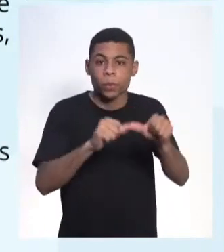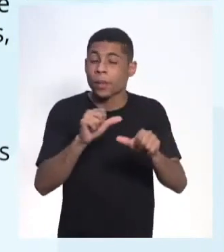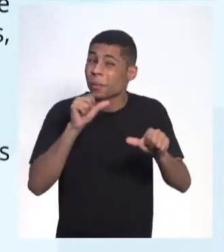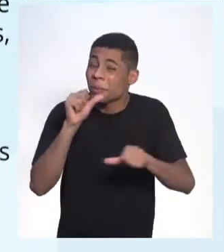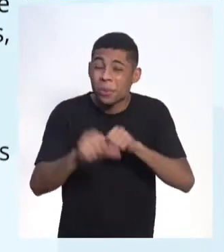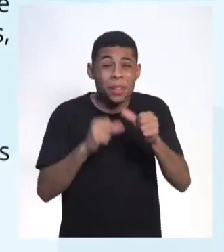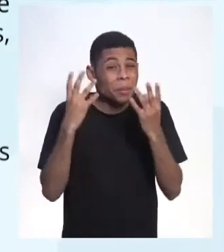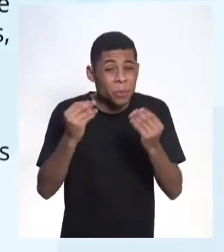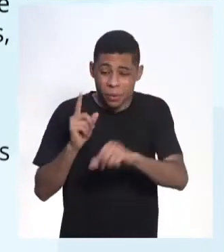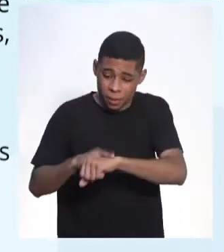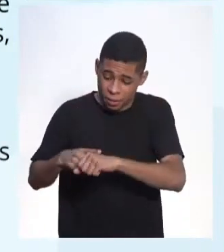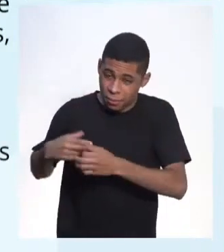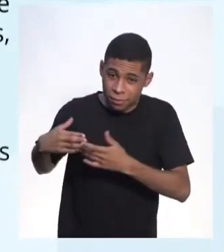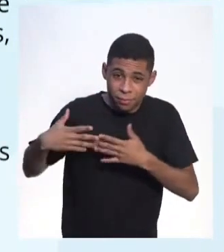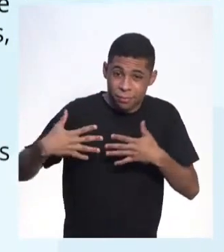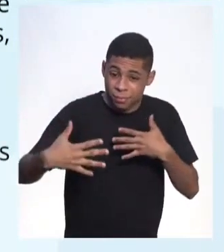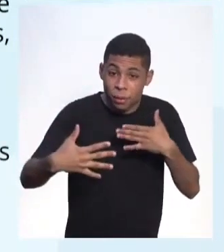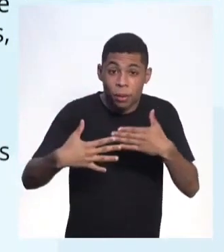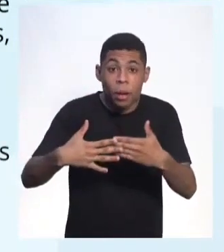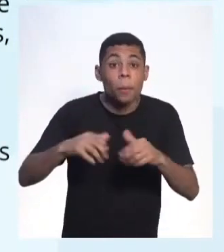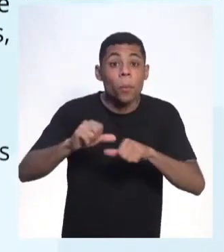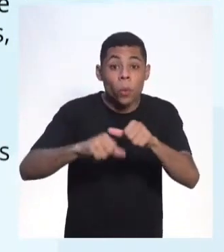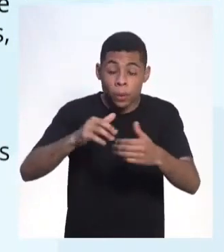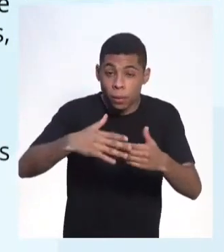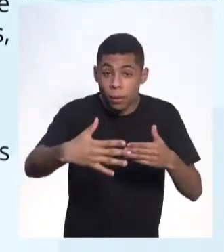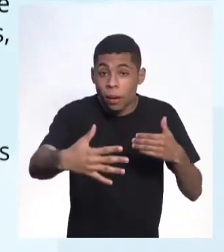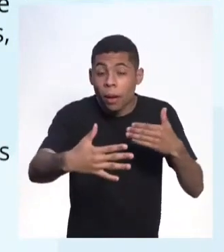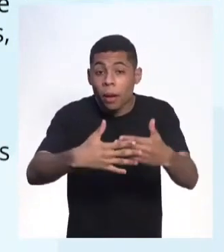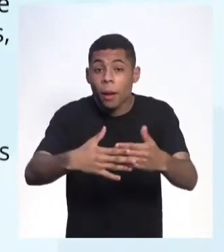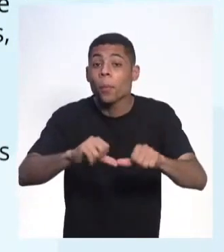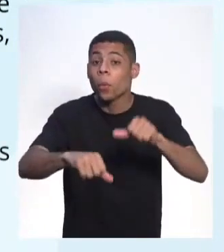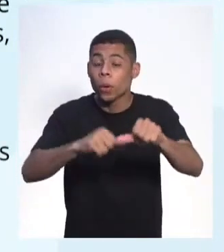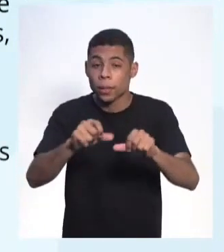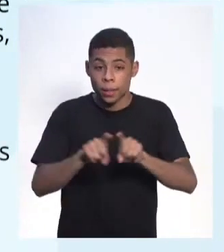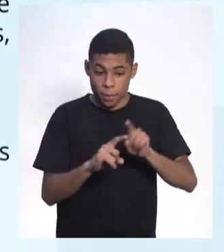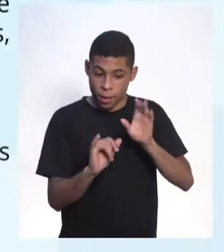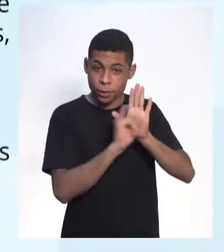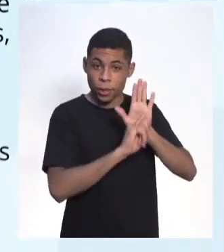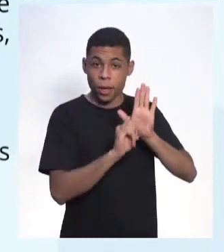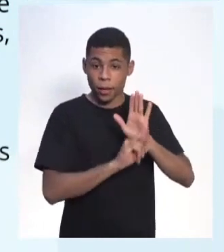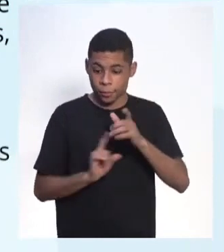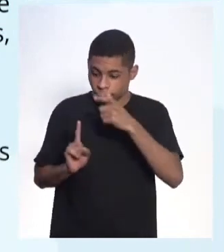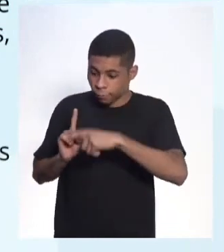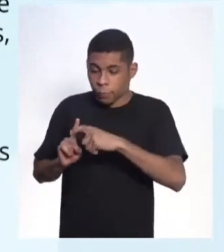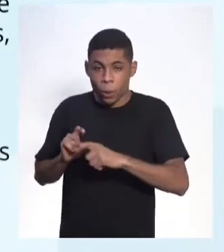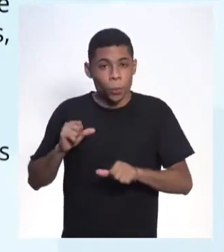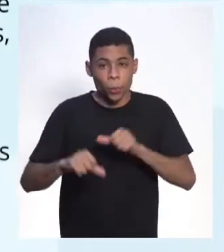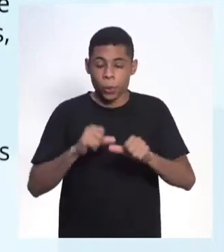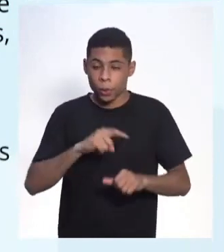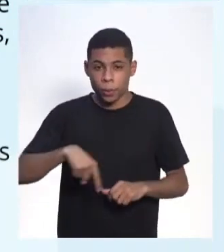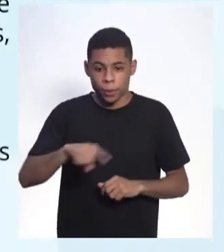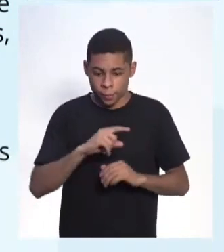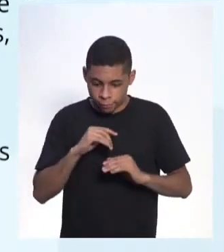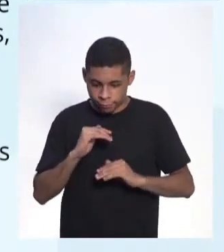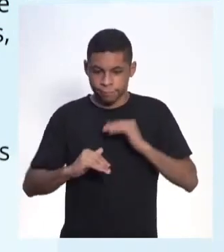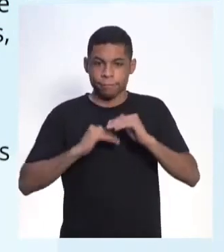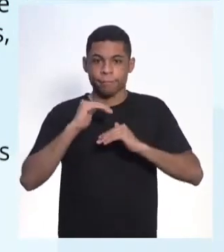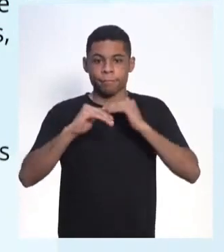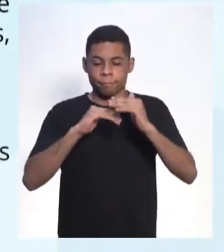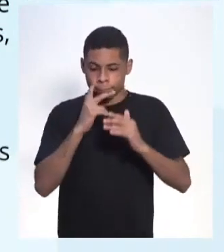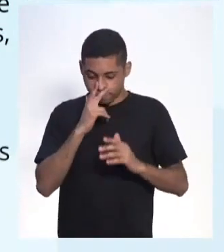longo do tempo, e mudam muito mais do que fisicamente, elas mudam identitariamente, né? Então, nós crescemos,